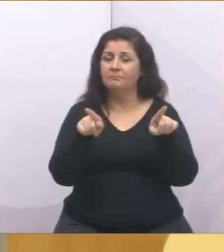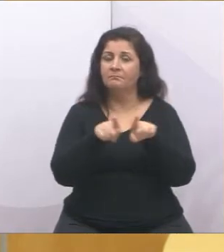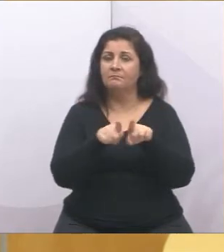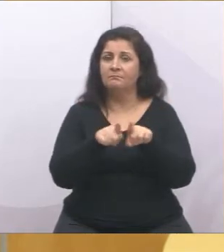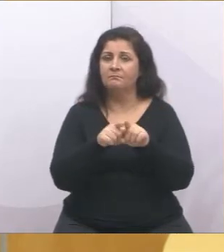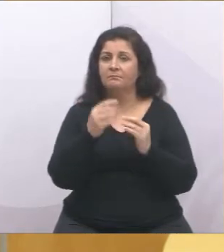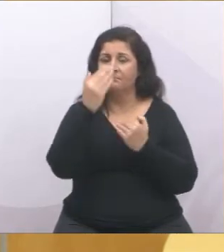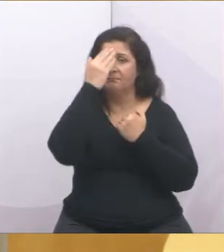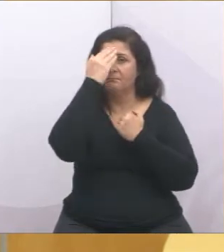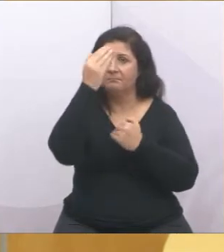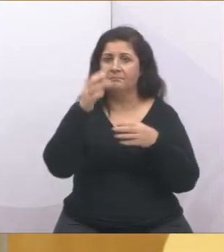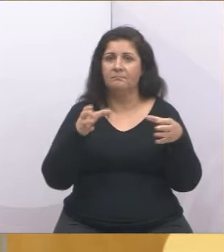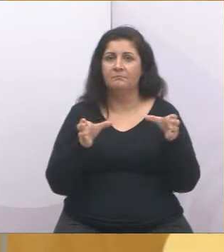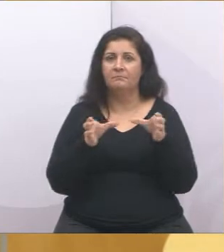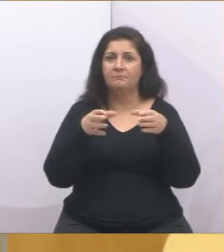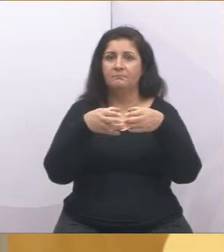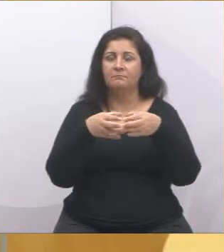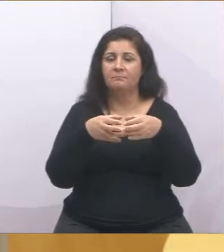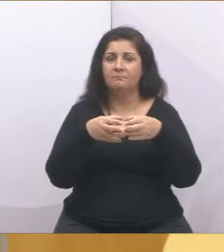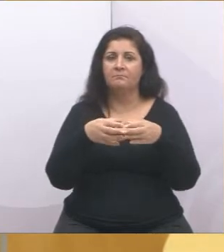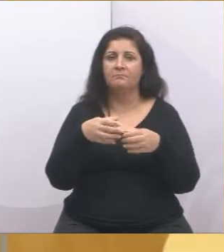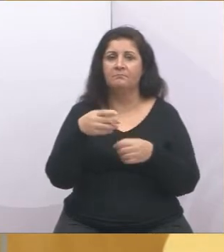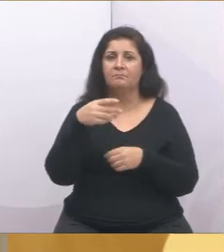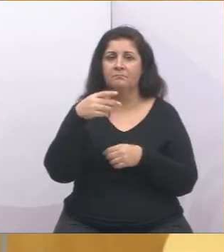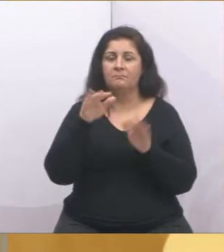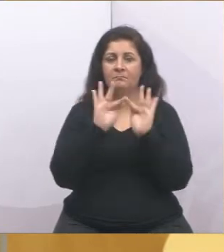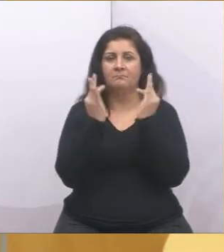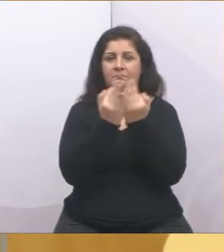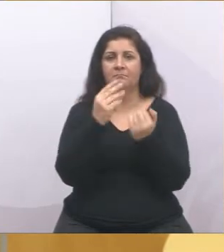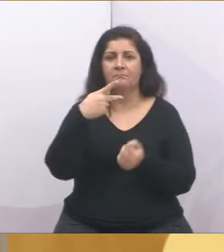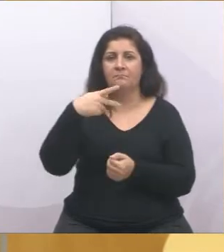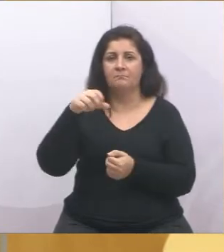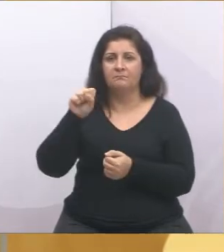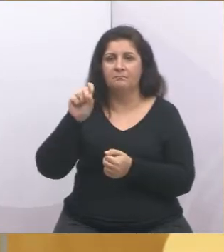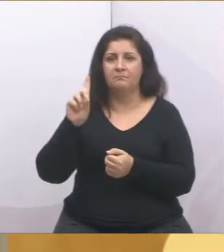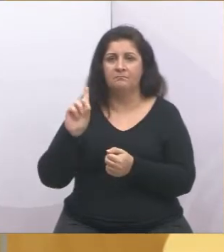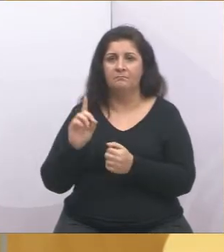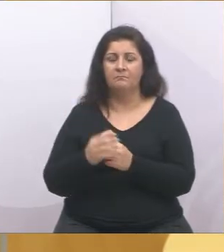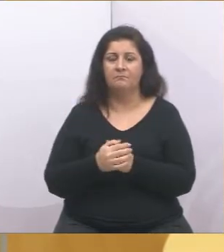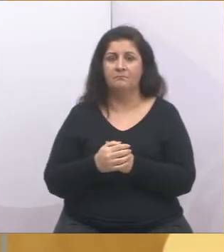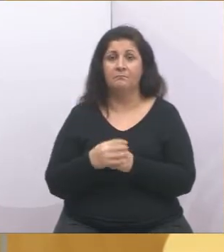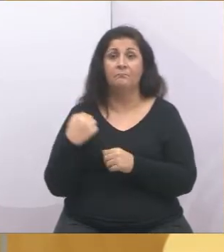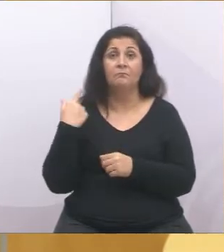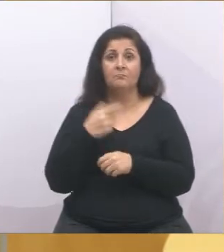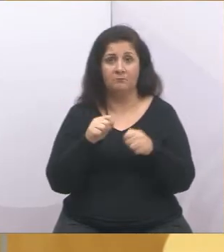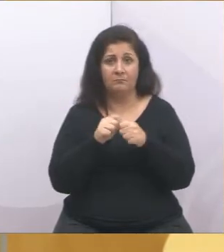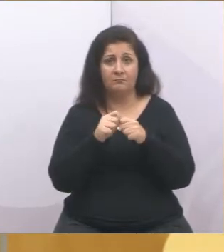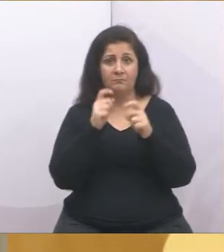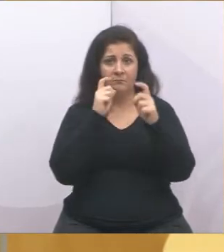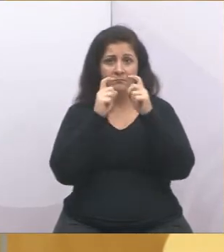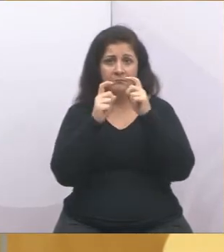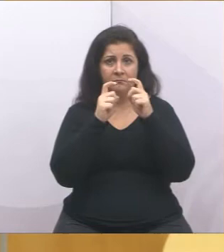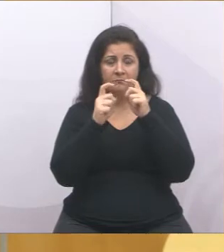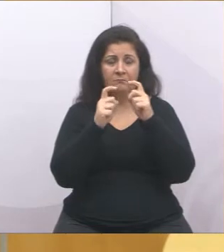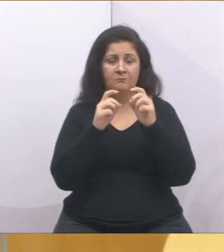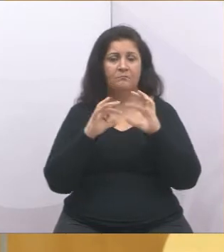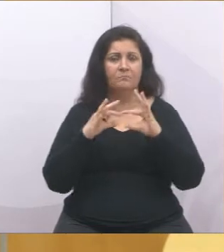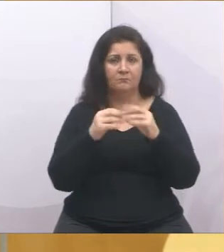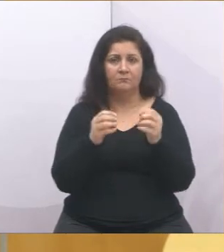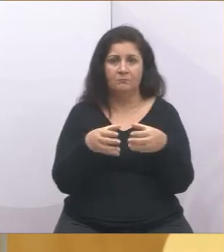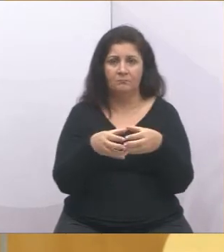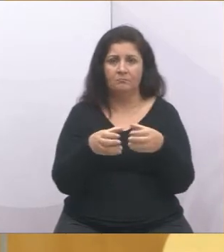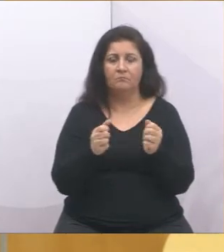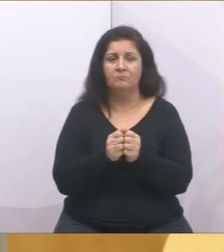e agradecer o grupo da família PSD, que fizemos uma reunião aí, todo o grupo junto,